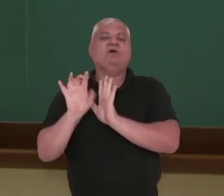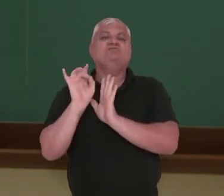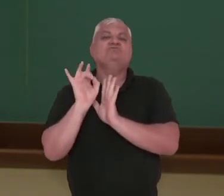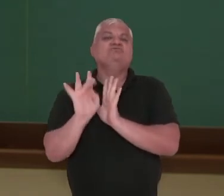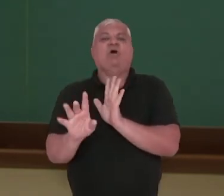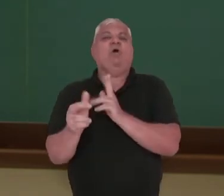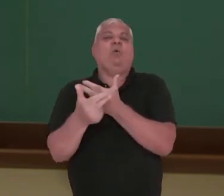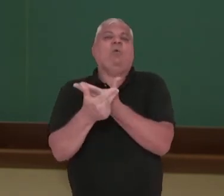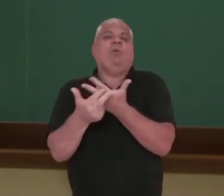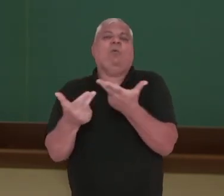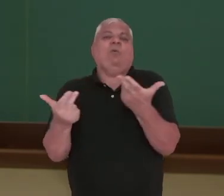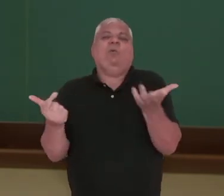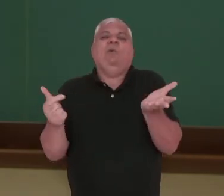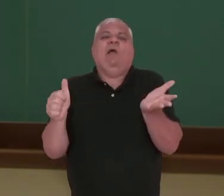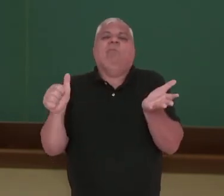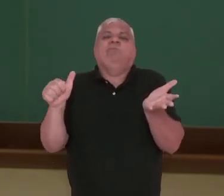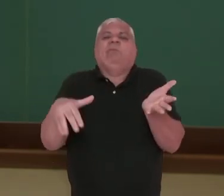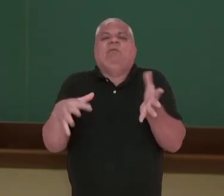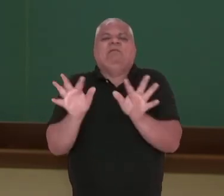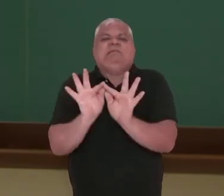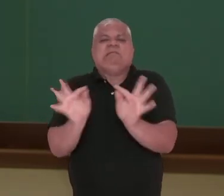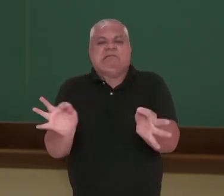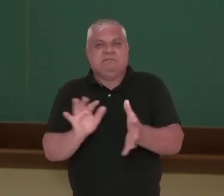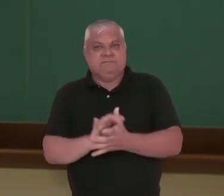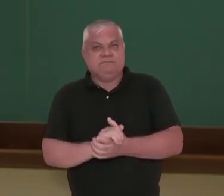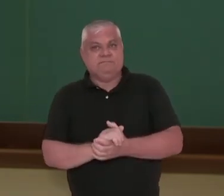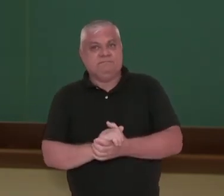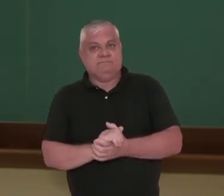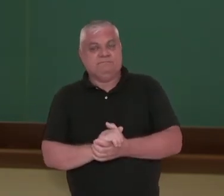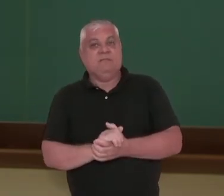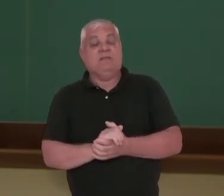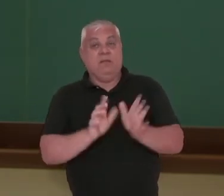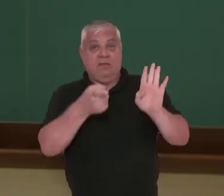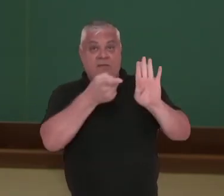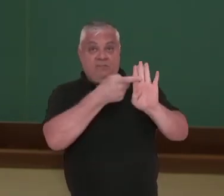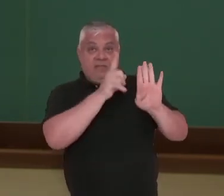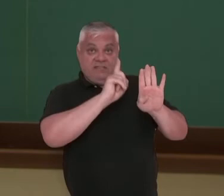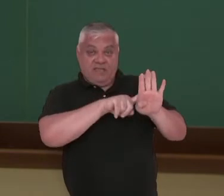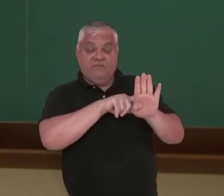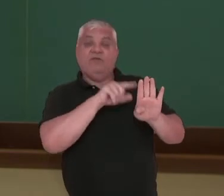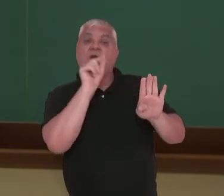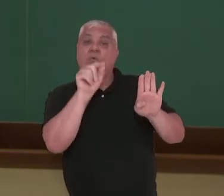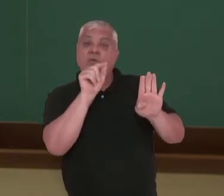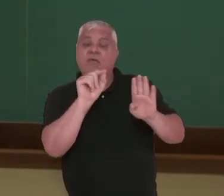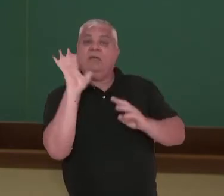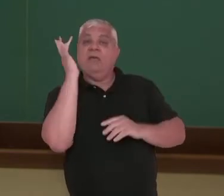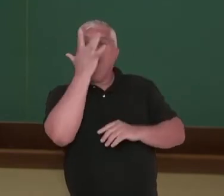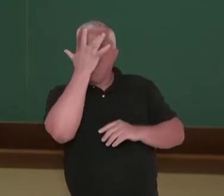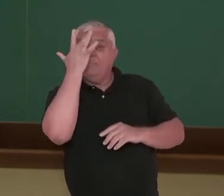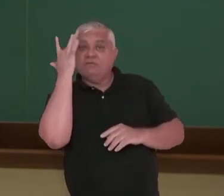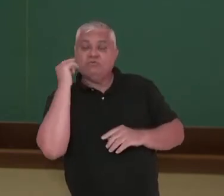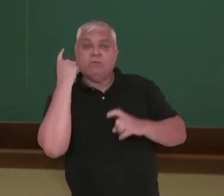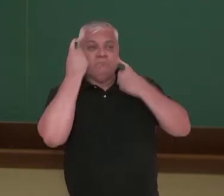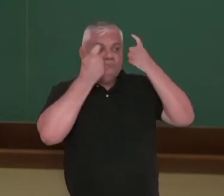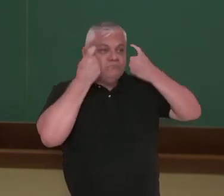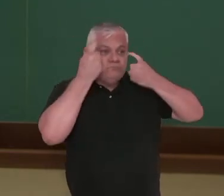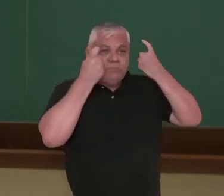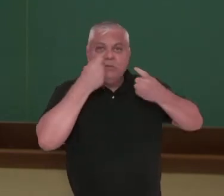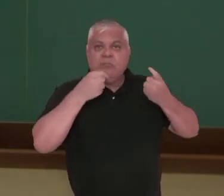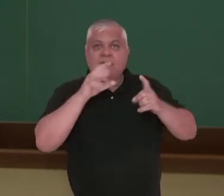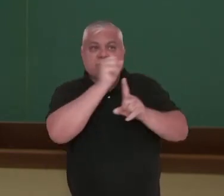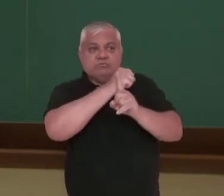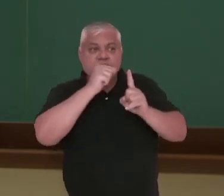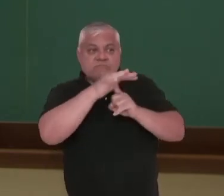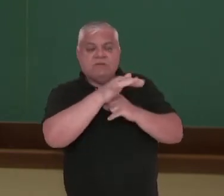para coisas fúteis, segundo o eu lírico. A metáfora presente é de que as pessoas podem não se preocupar com questões